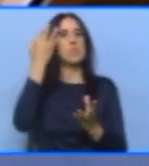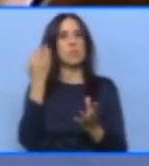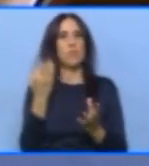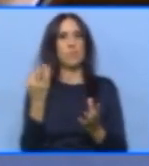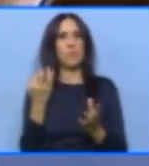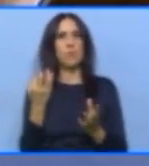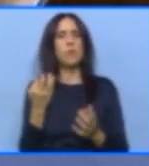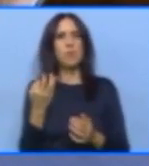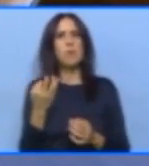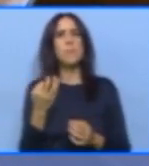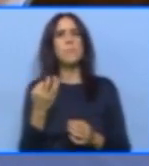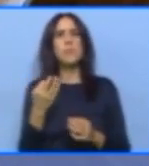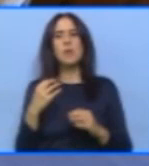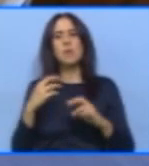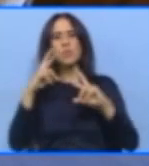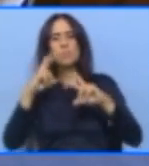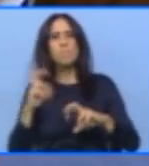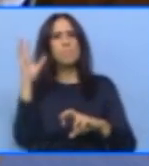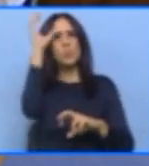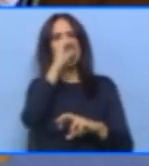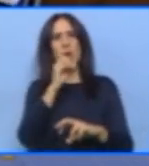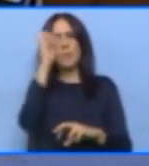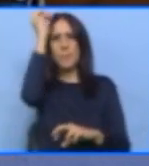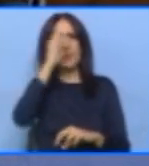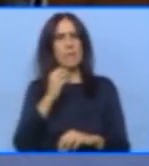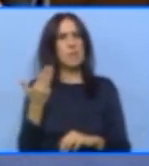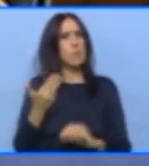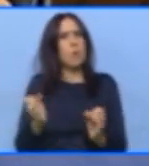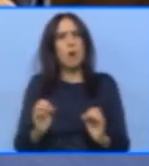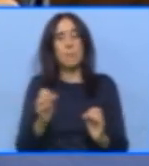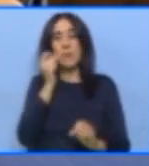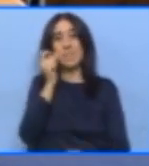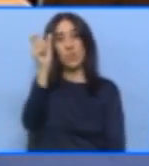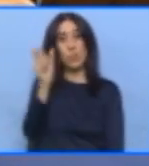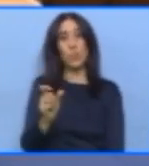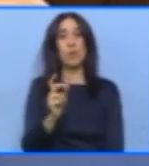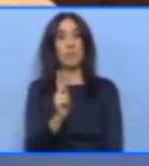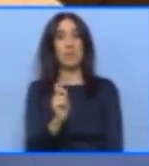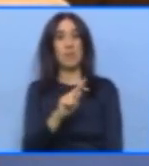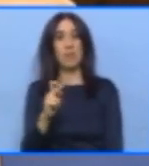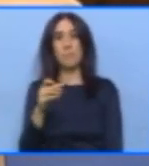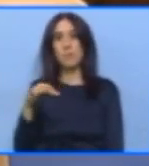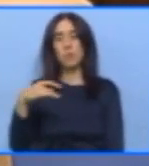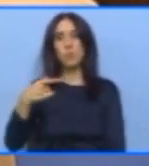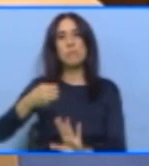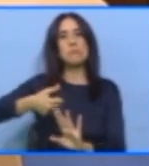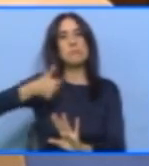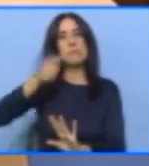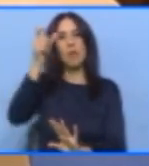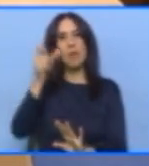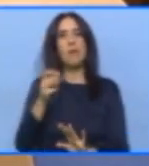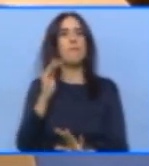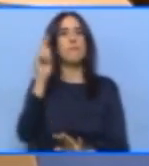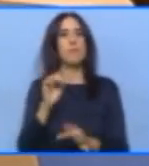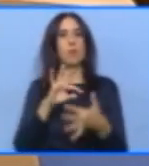que ninguém tem o direito de explorar ninguém. E, portanto, Vieira Pinto, o seu alimento era, de facto, uma coerência de